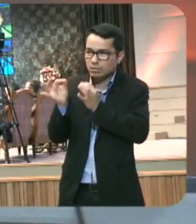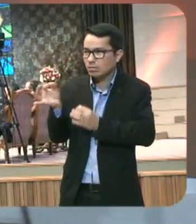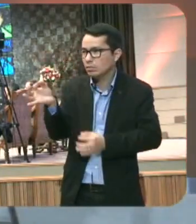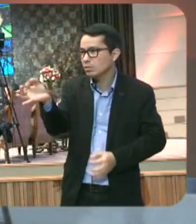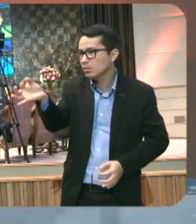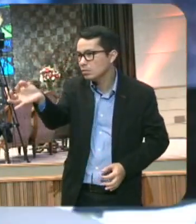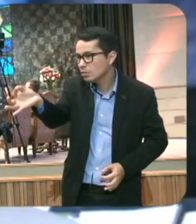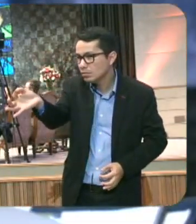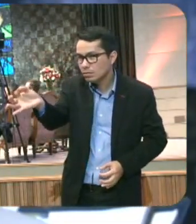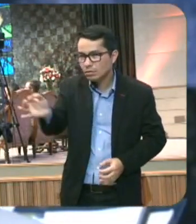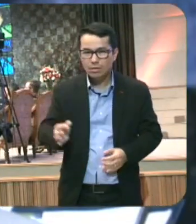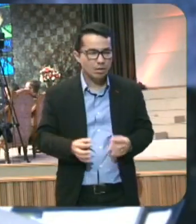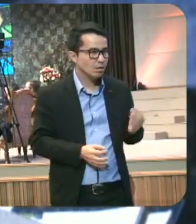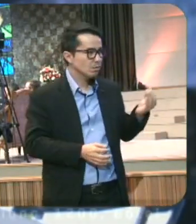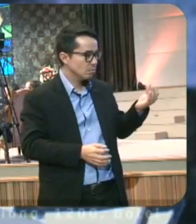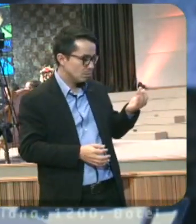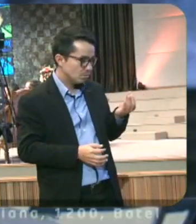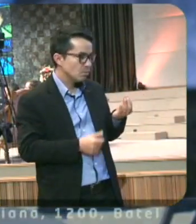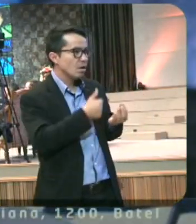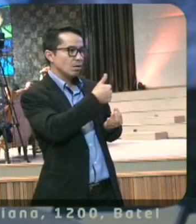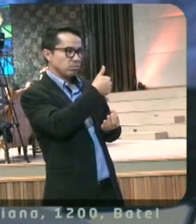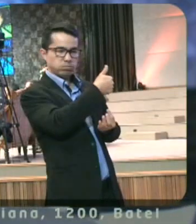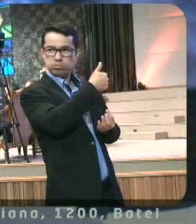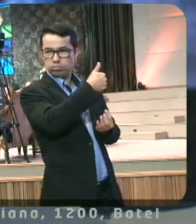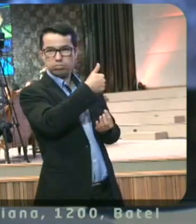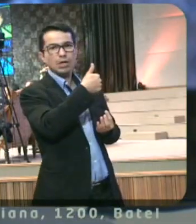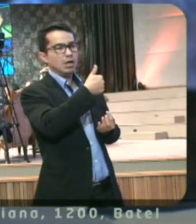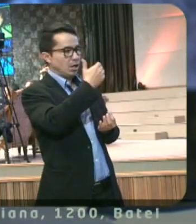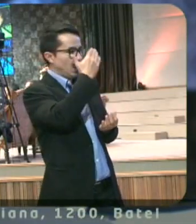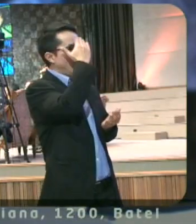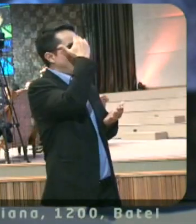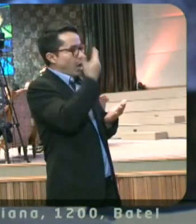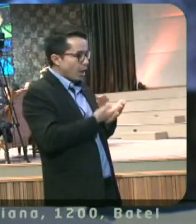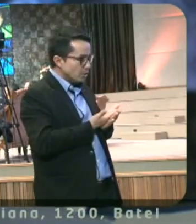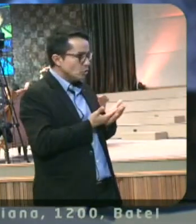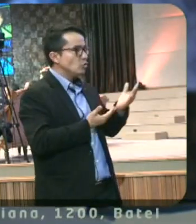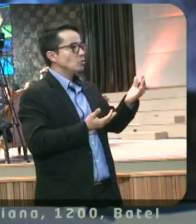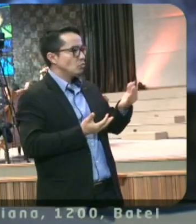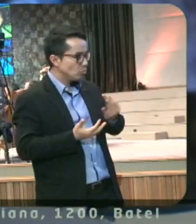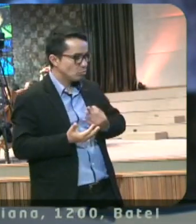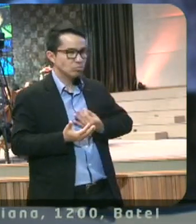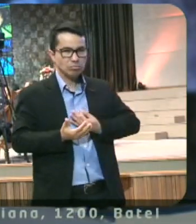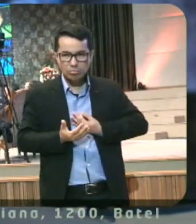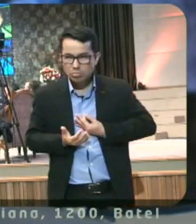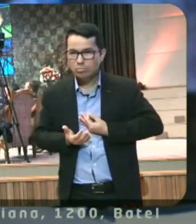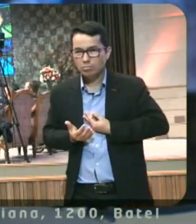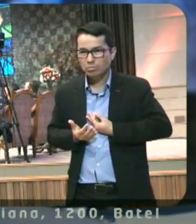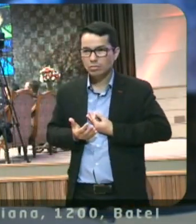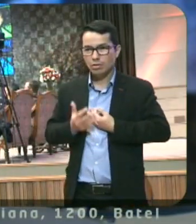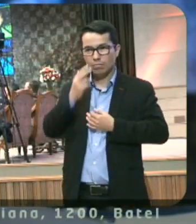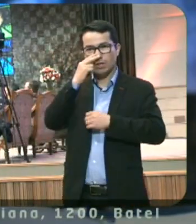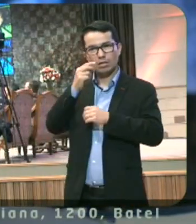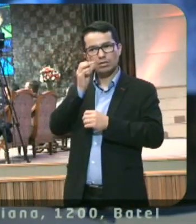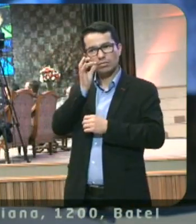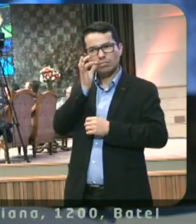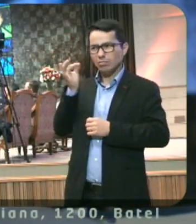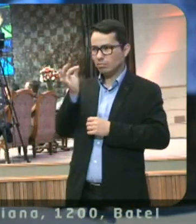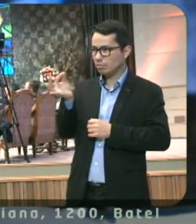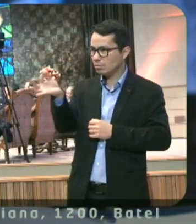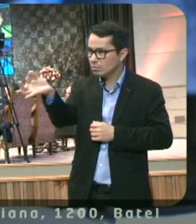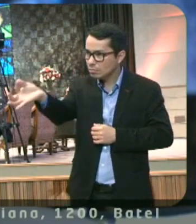alguma maneira a nossa cultura naquele tempo estava influenciada pela palavra de Deus. Mas hoje ela não está